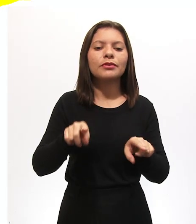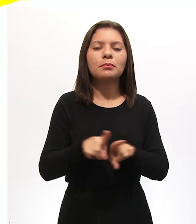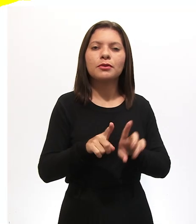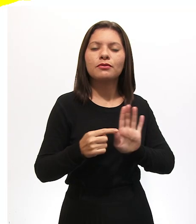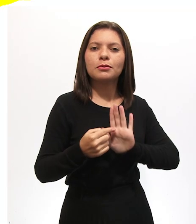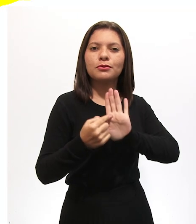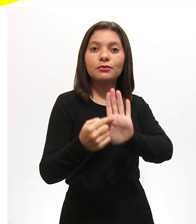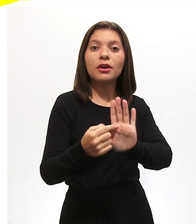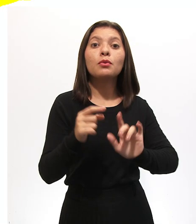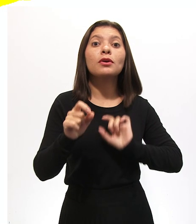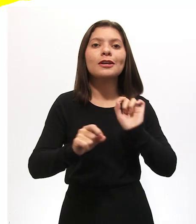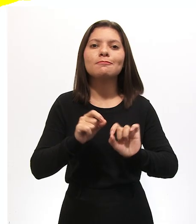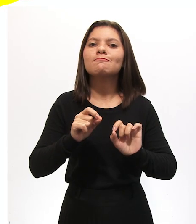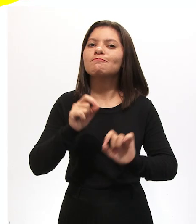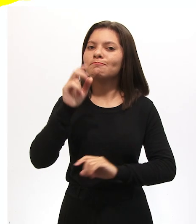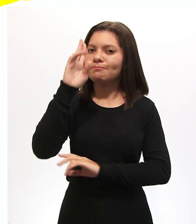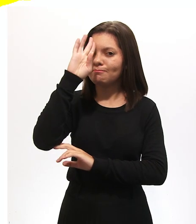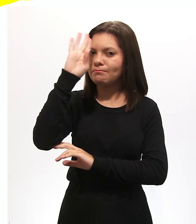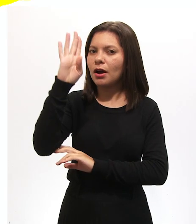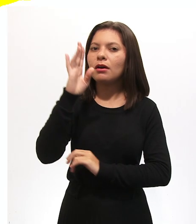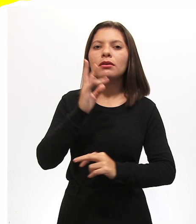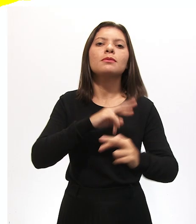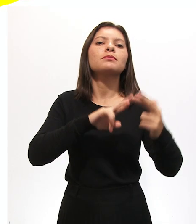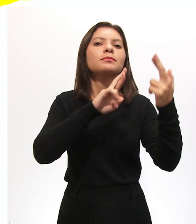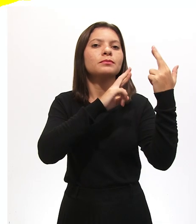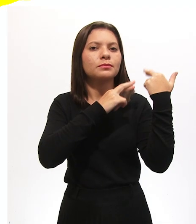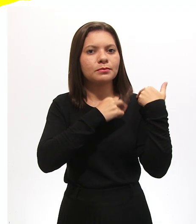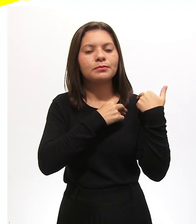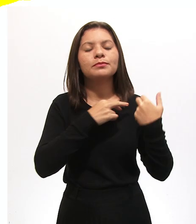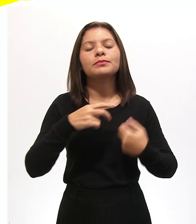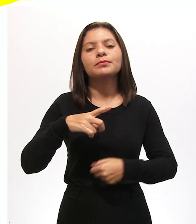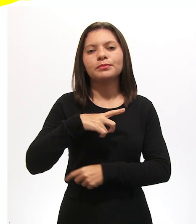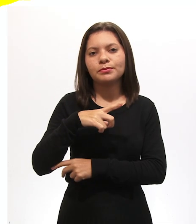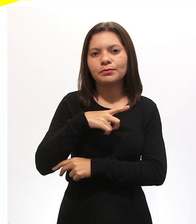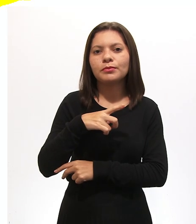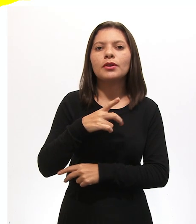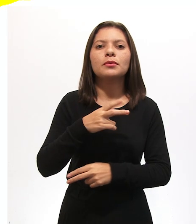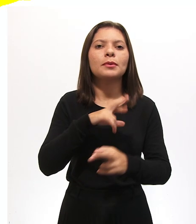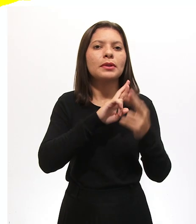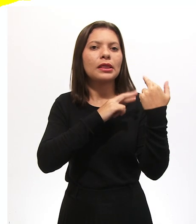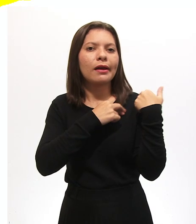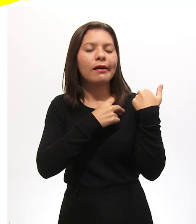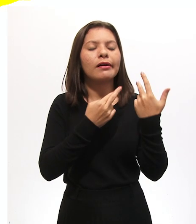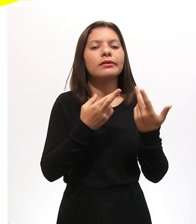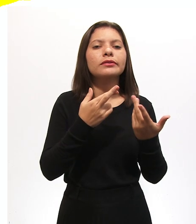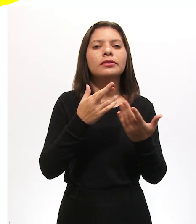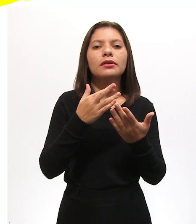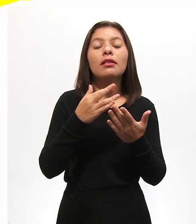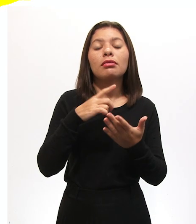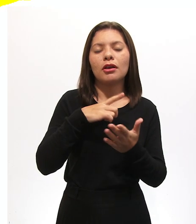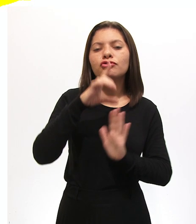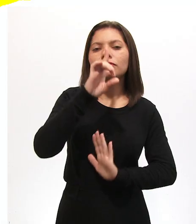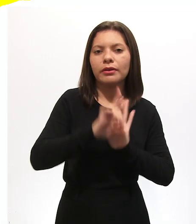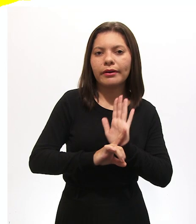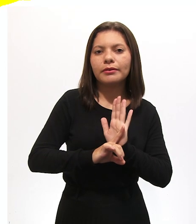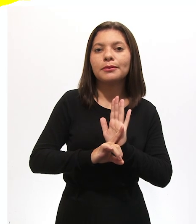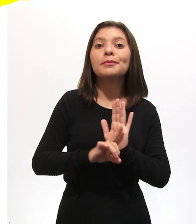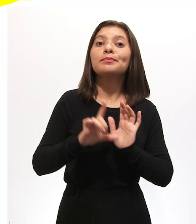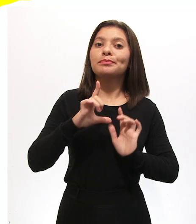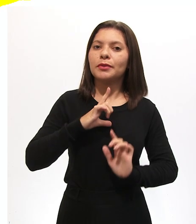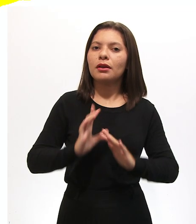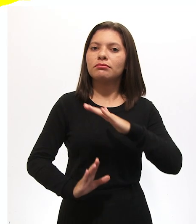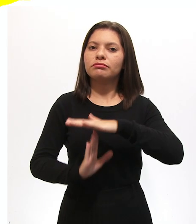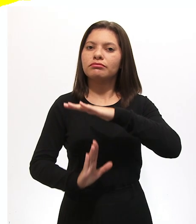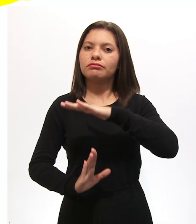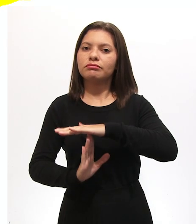As responsabilidades, tá, gente? Vamos destacar as responsabilidades, direitos e limites na atuação